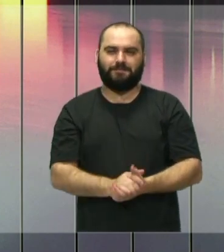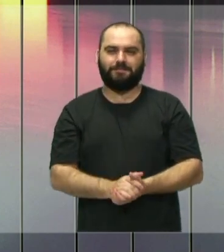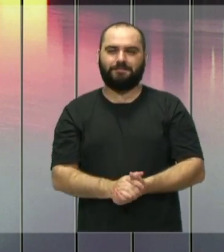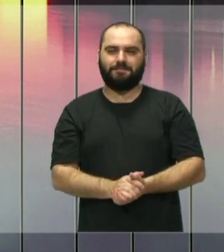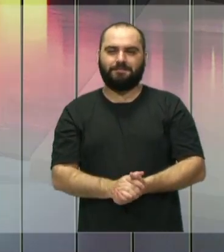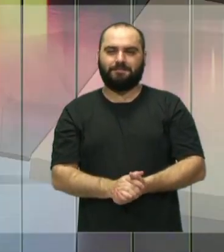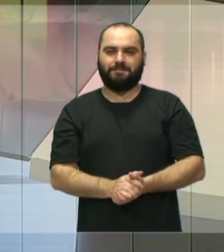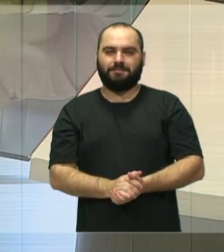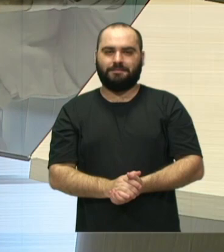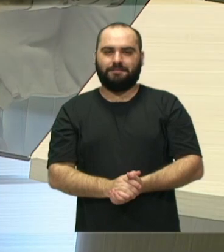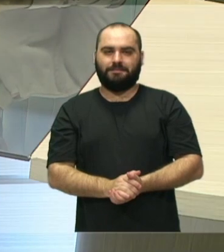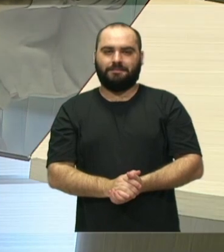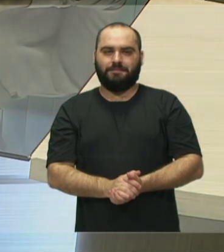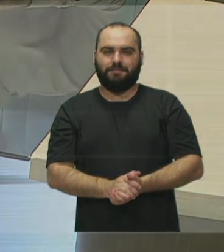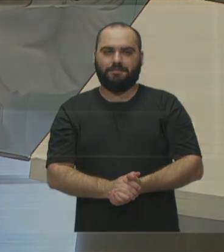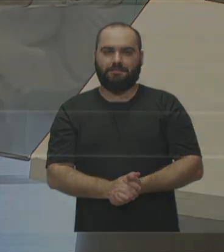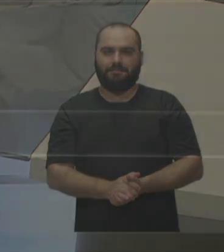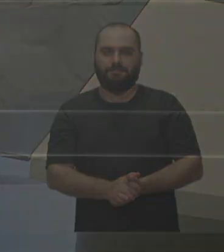tchau